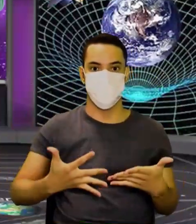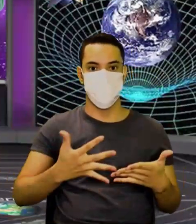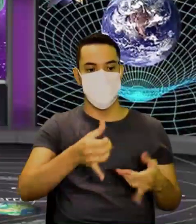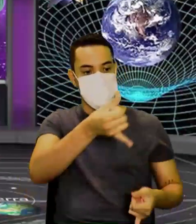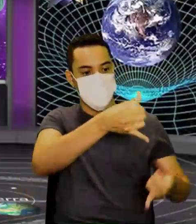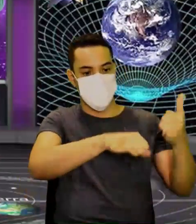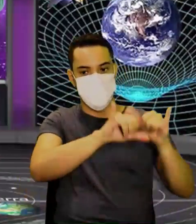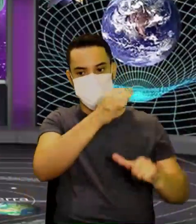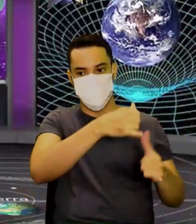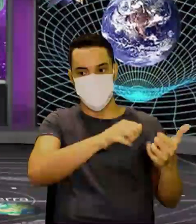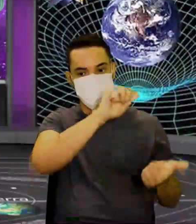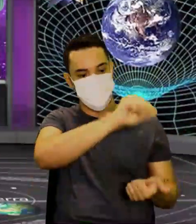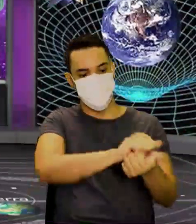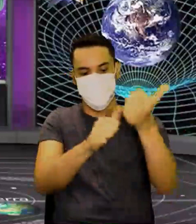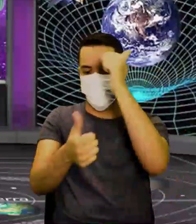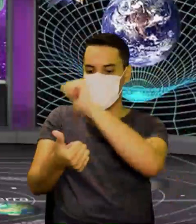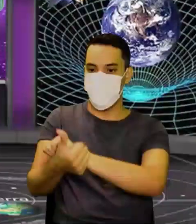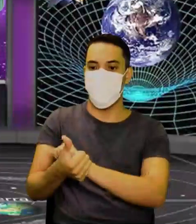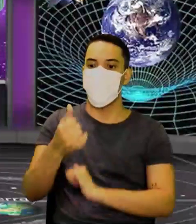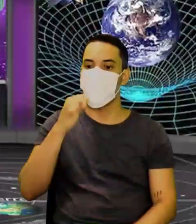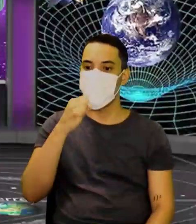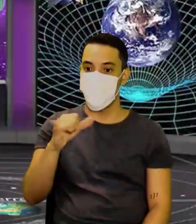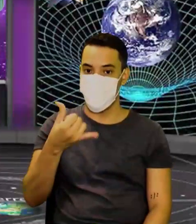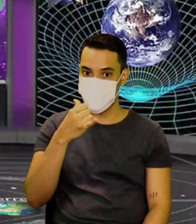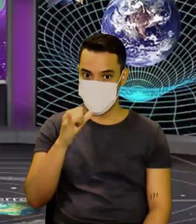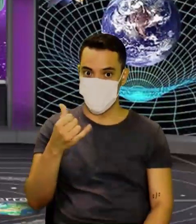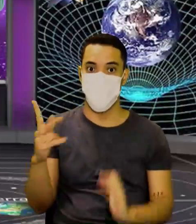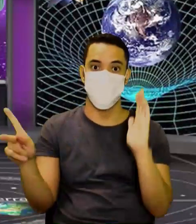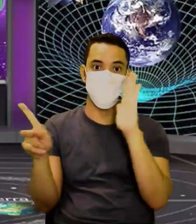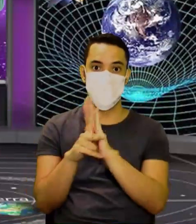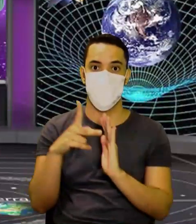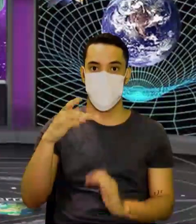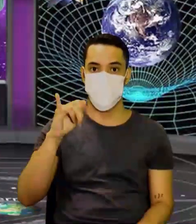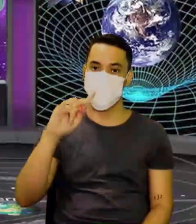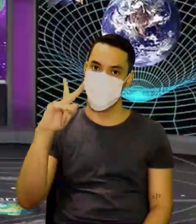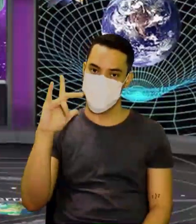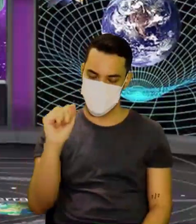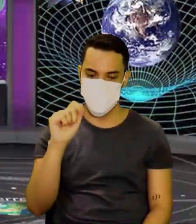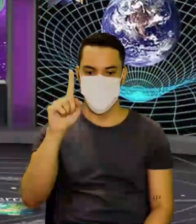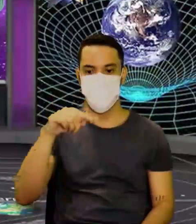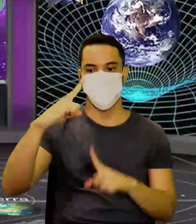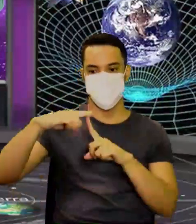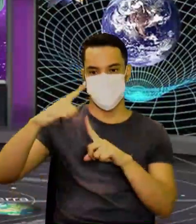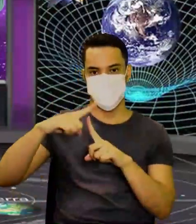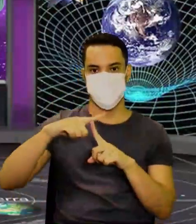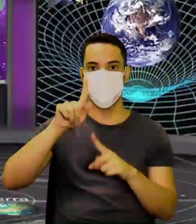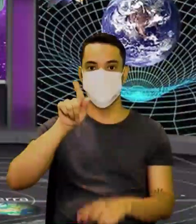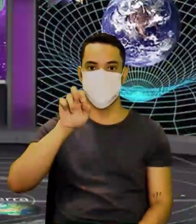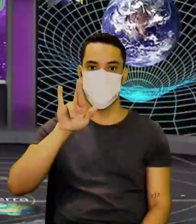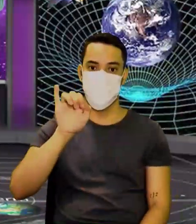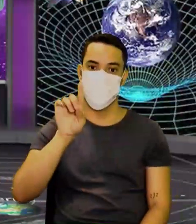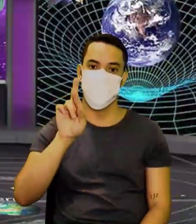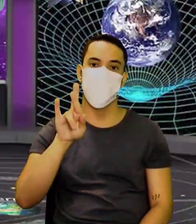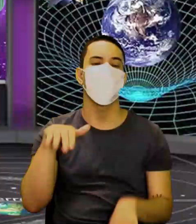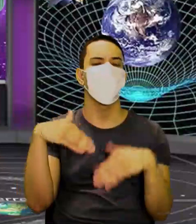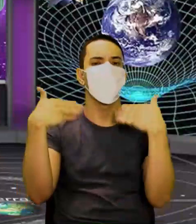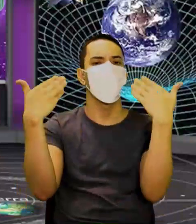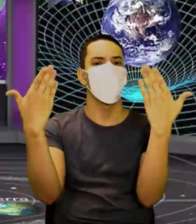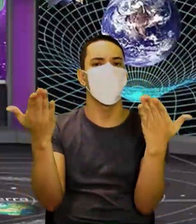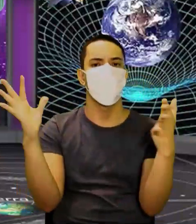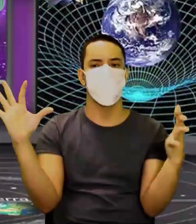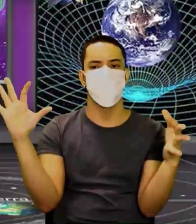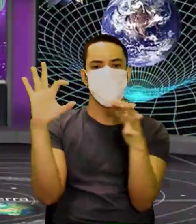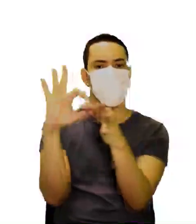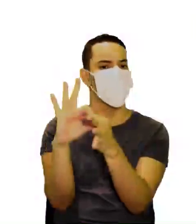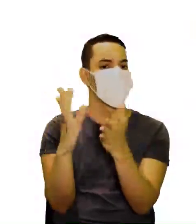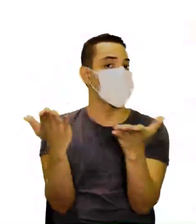química em energia elétrica. Sendo a pilha um tipo de gerador, qual figura ali se aproxima?